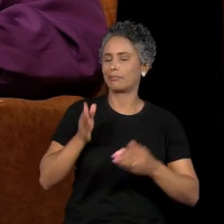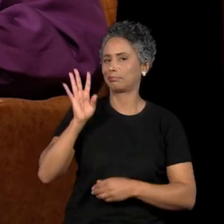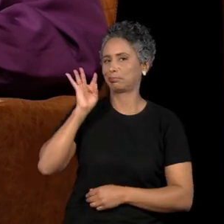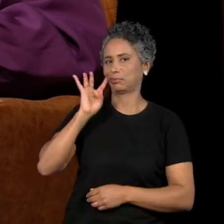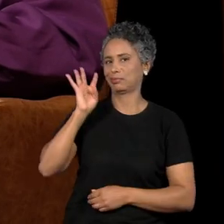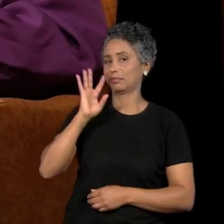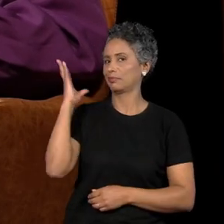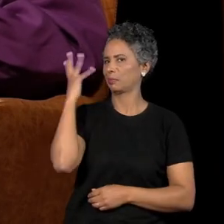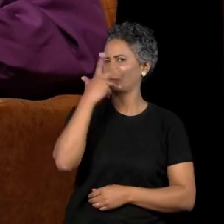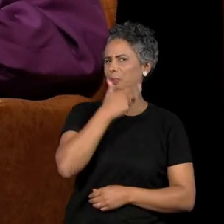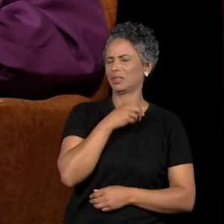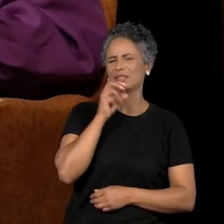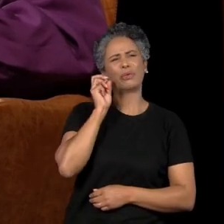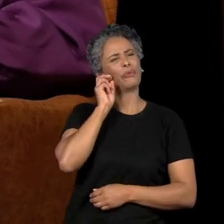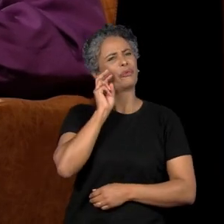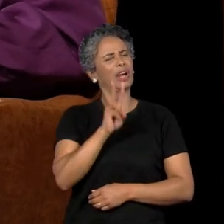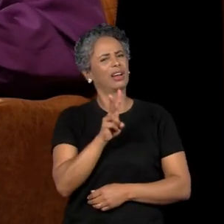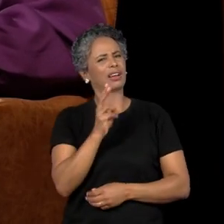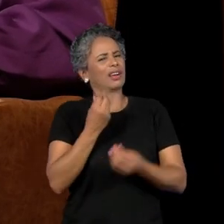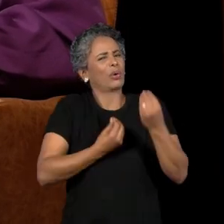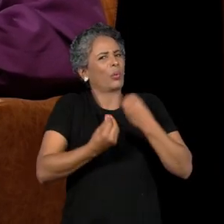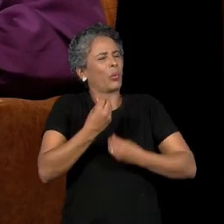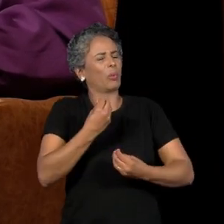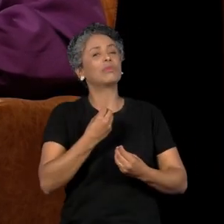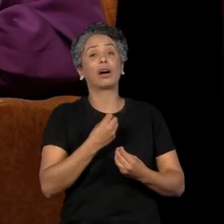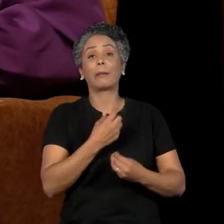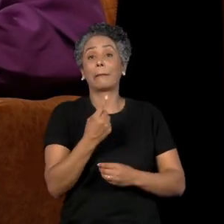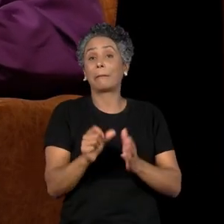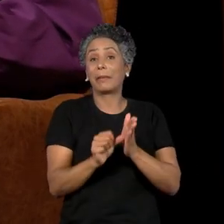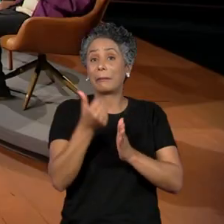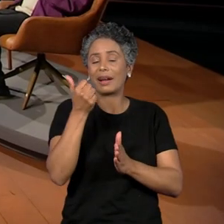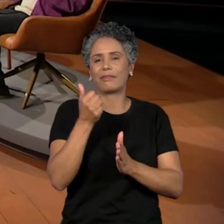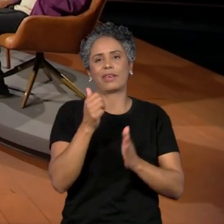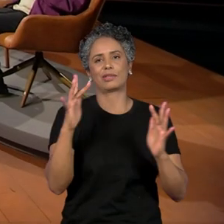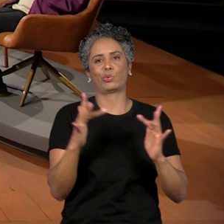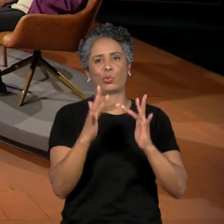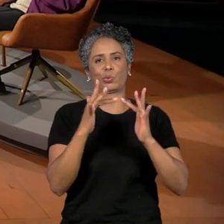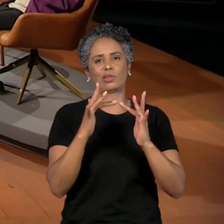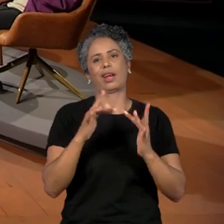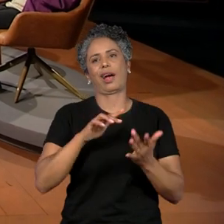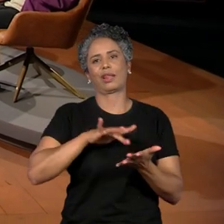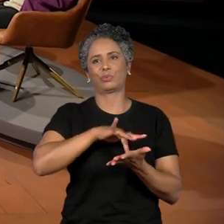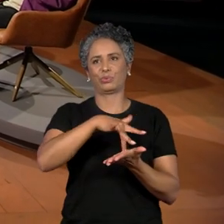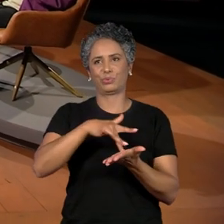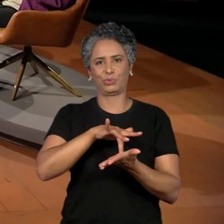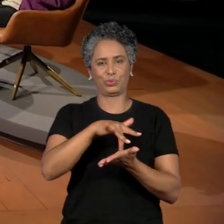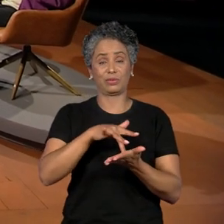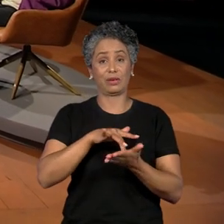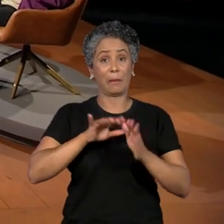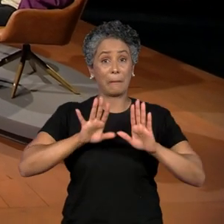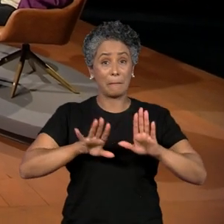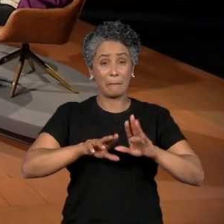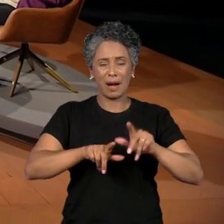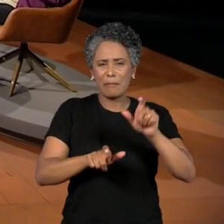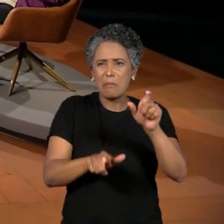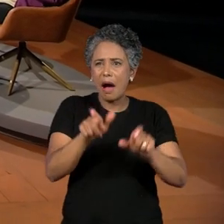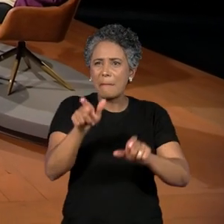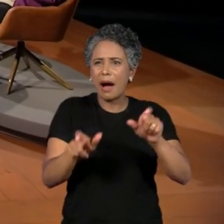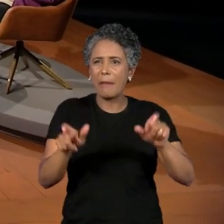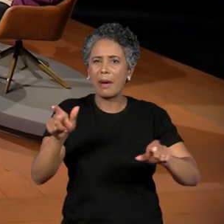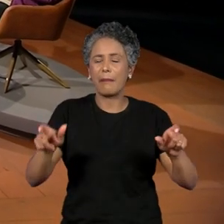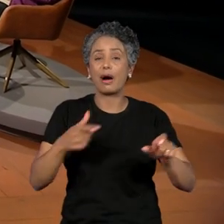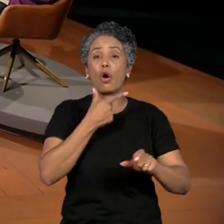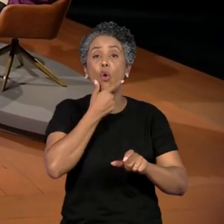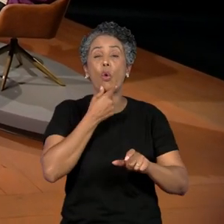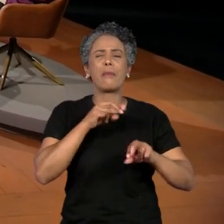estranhamente? Foi o primeiro contato que eu tive com a dança. E esse, um dos rapazes, depois, mais tarde, eu